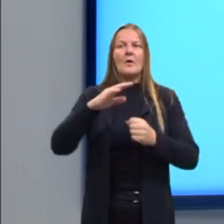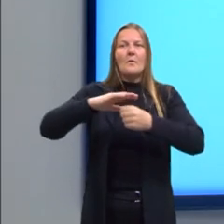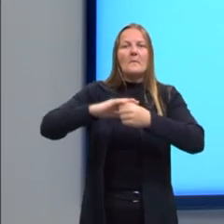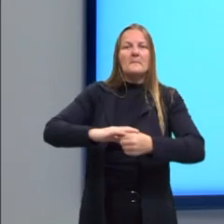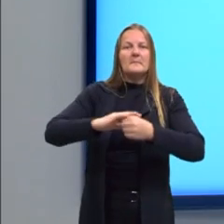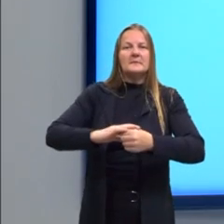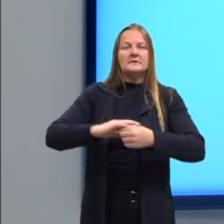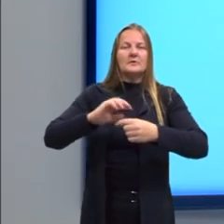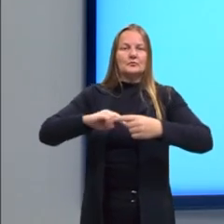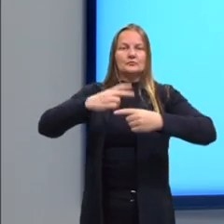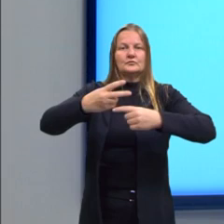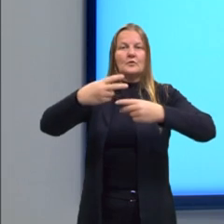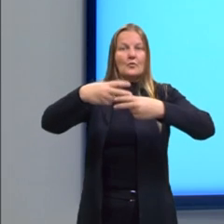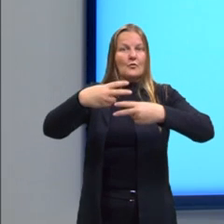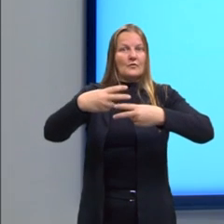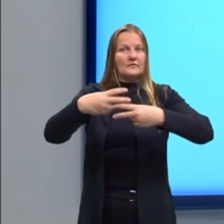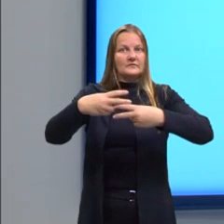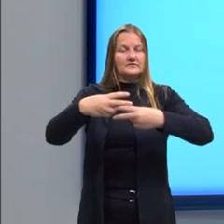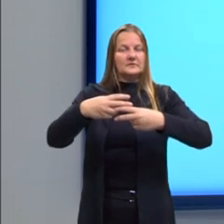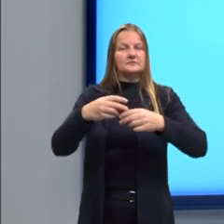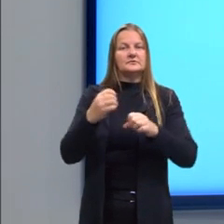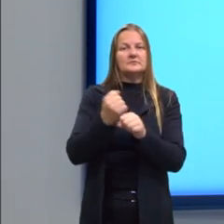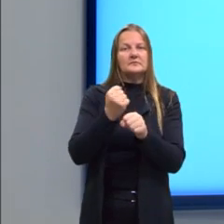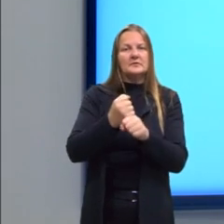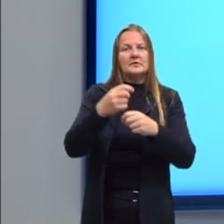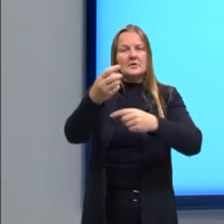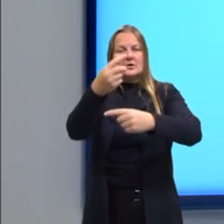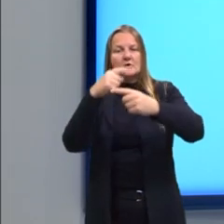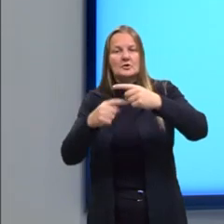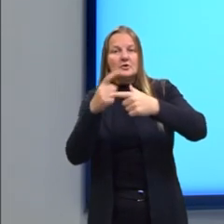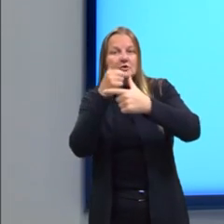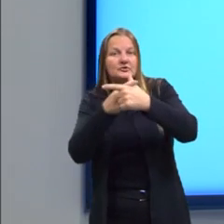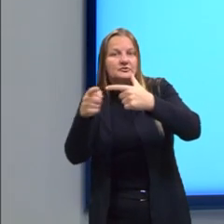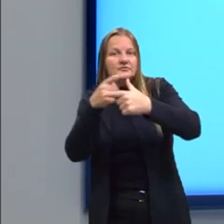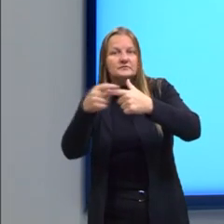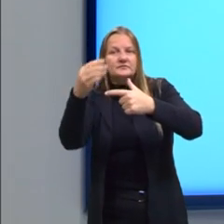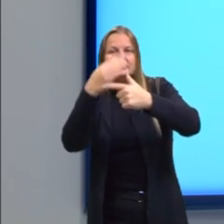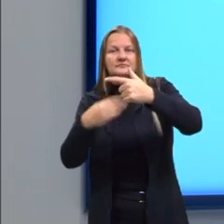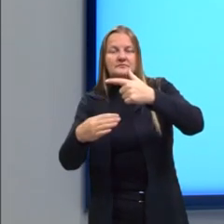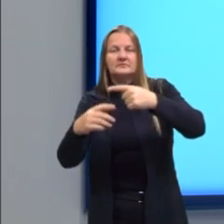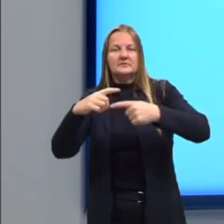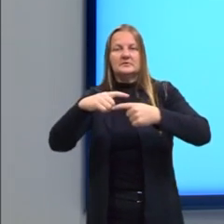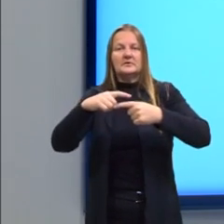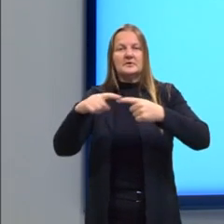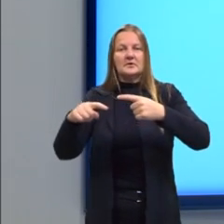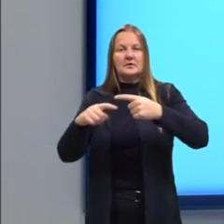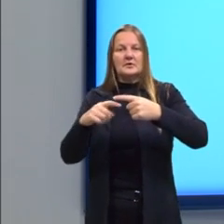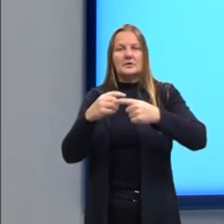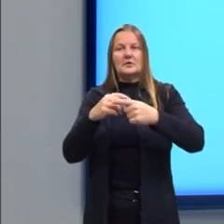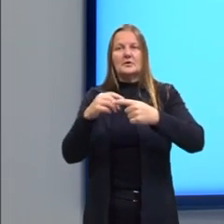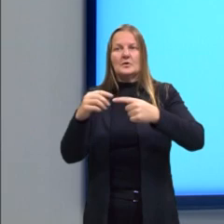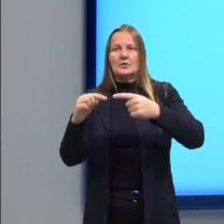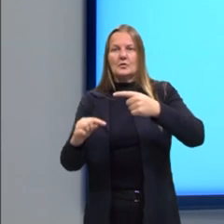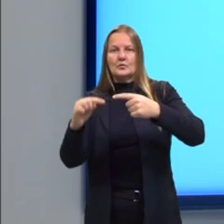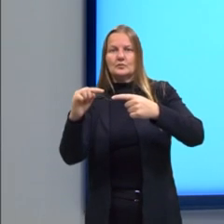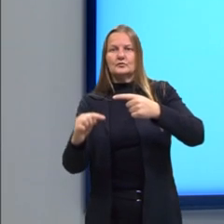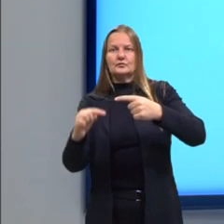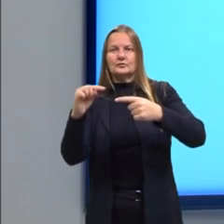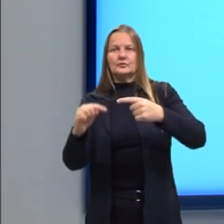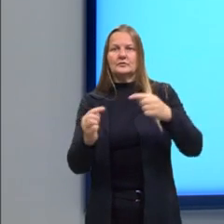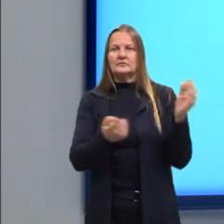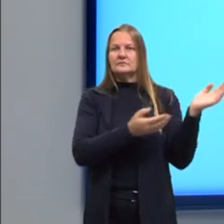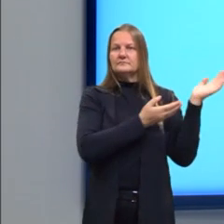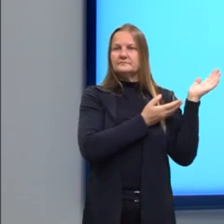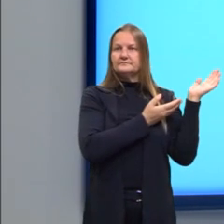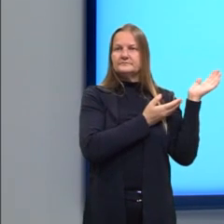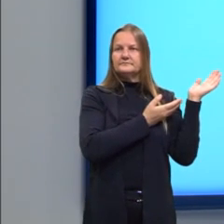elevadas nos seus coeficientes dos produtos divididos pelos valores das pressões parciais elevado nos seus coeficientes estequiométricos